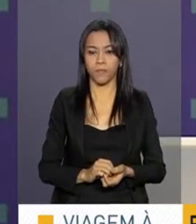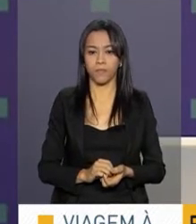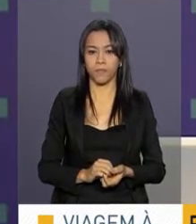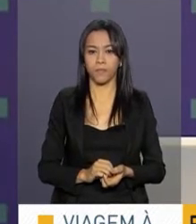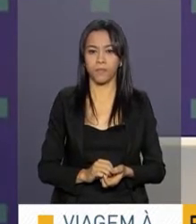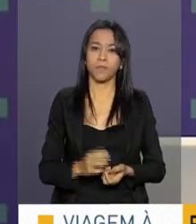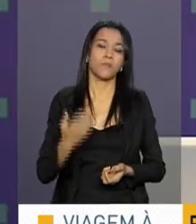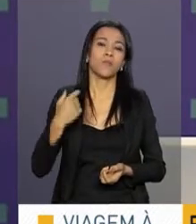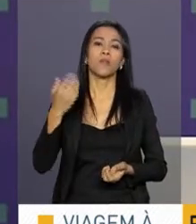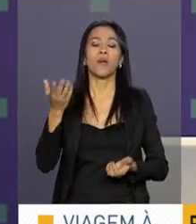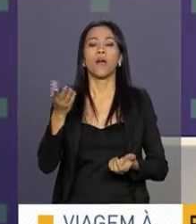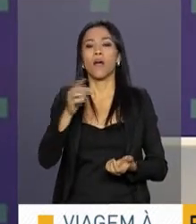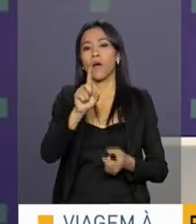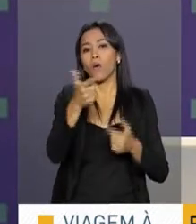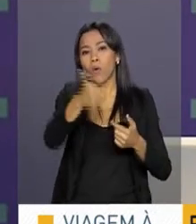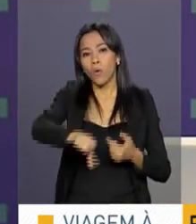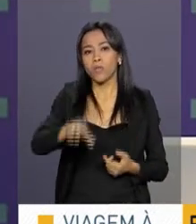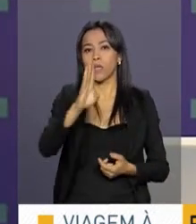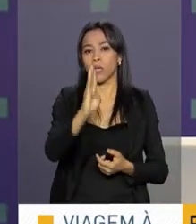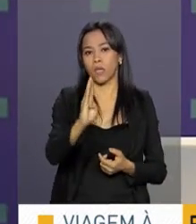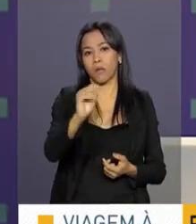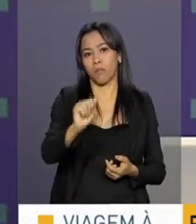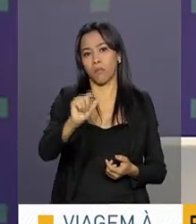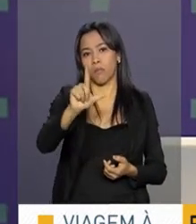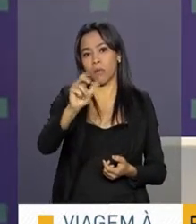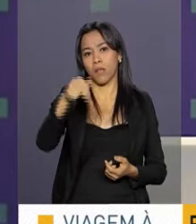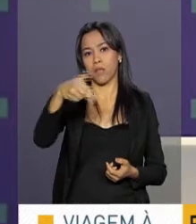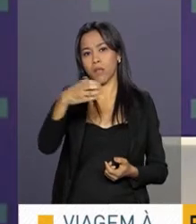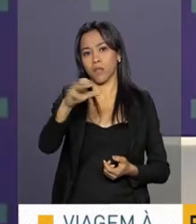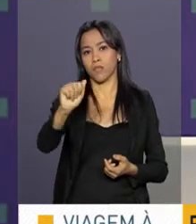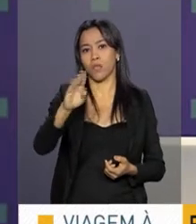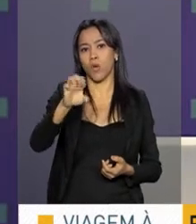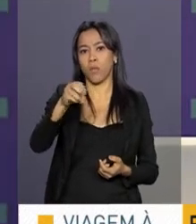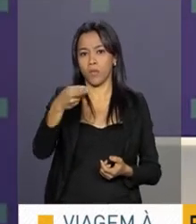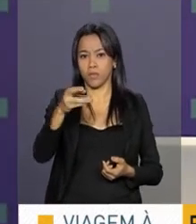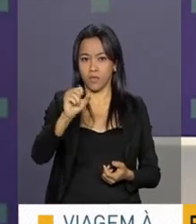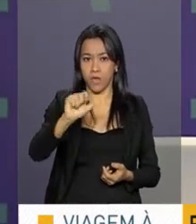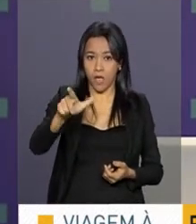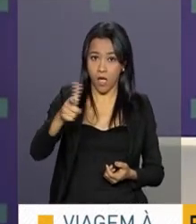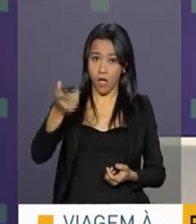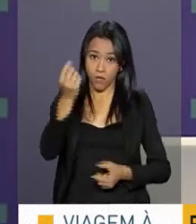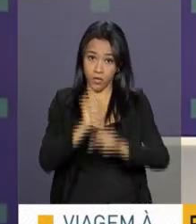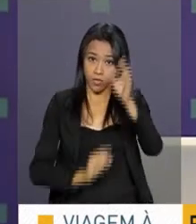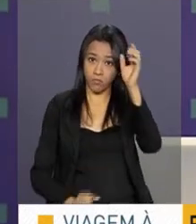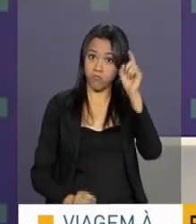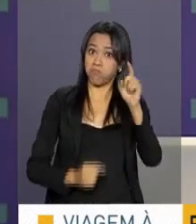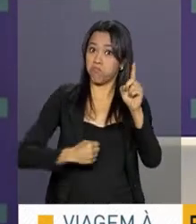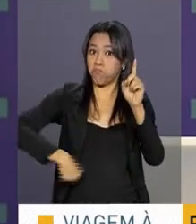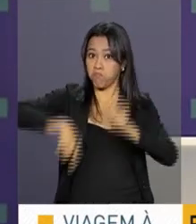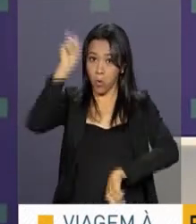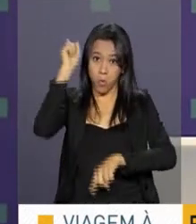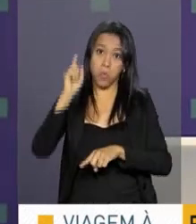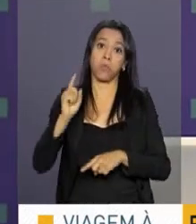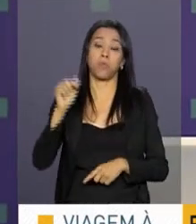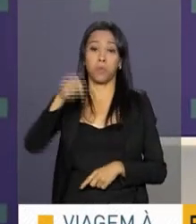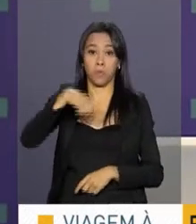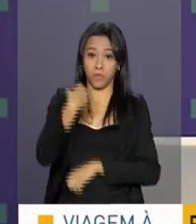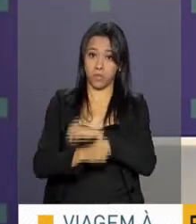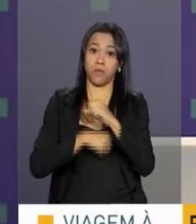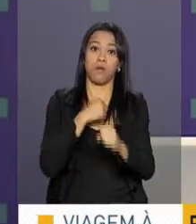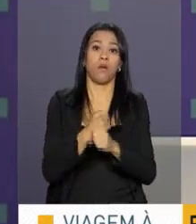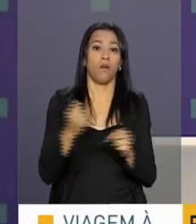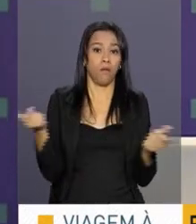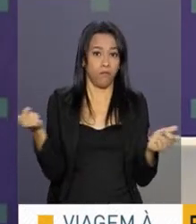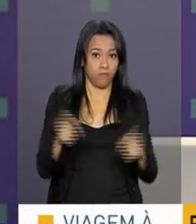Nossa balança comercial vem apresentando superávit recorde esse ano, como mencionou o ministro Marcos também,